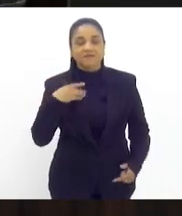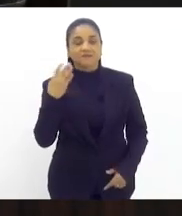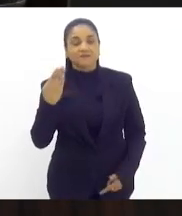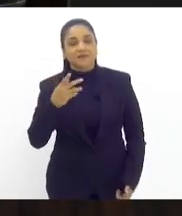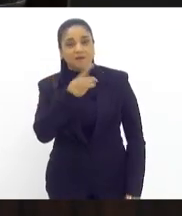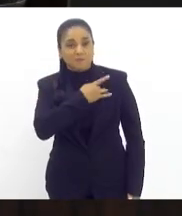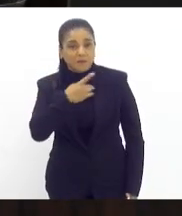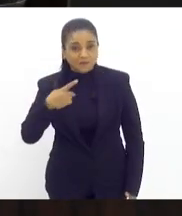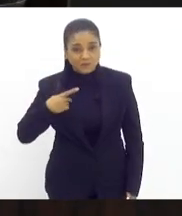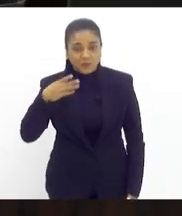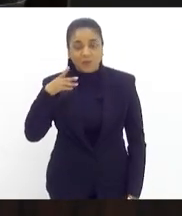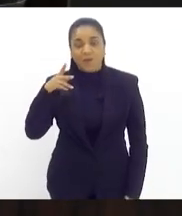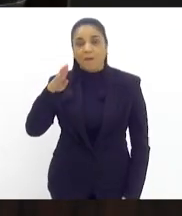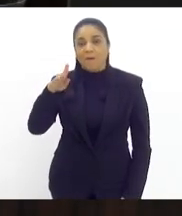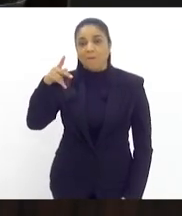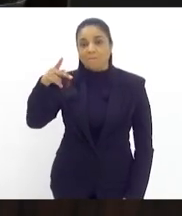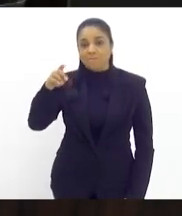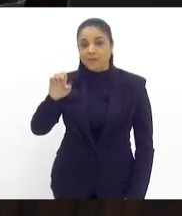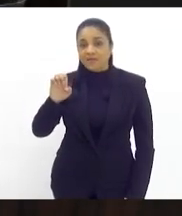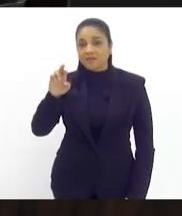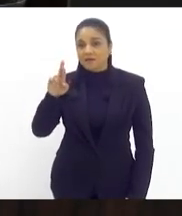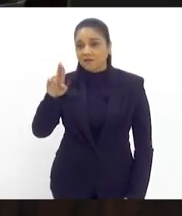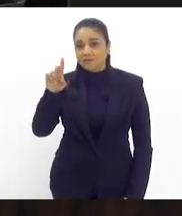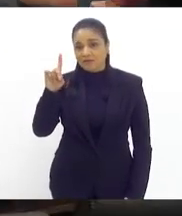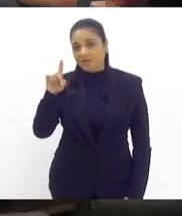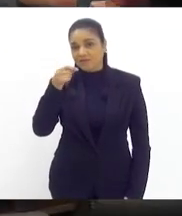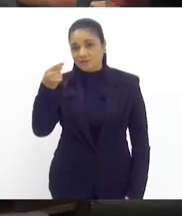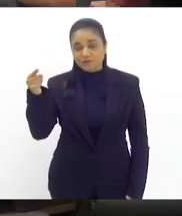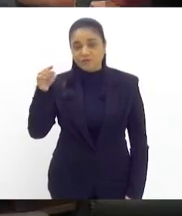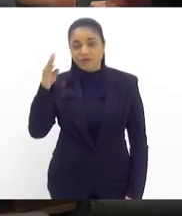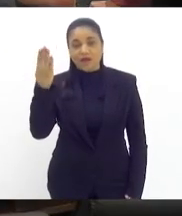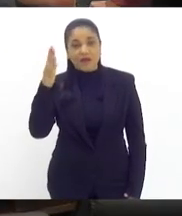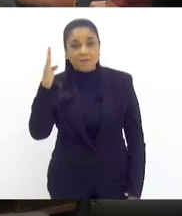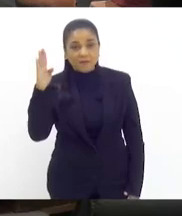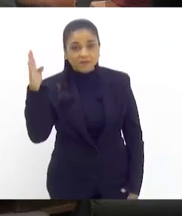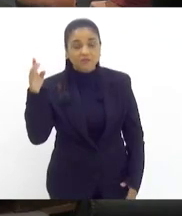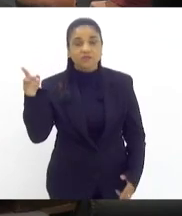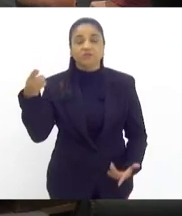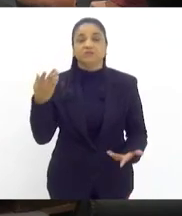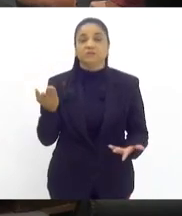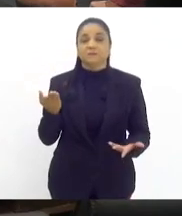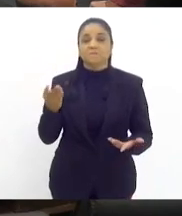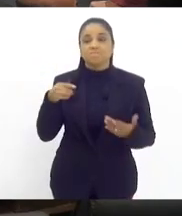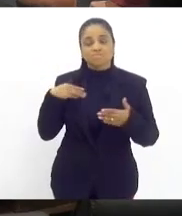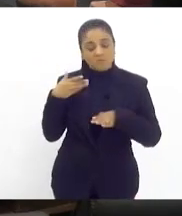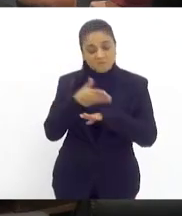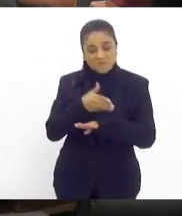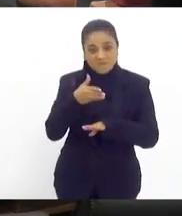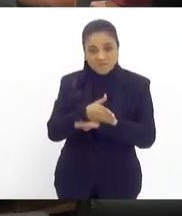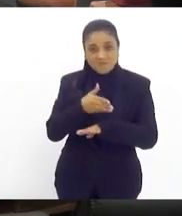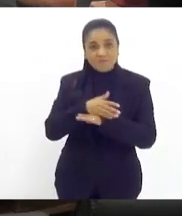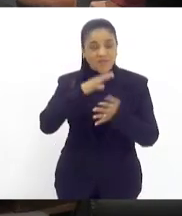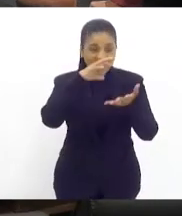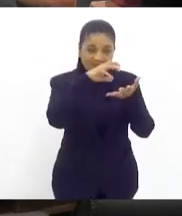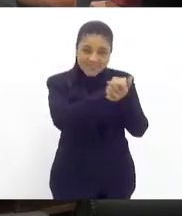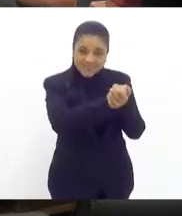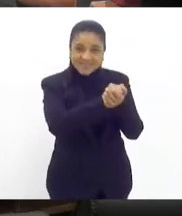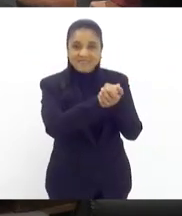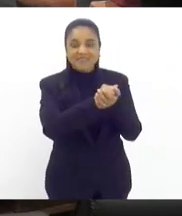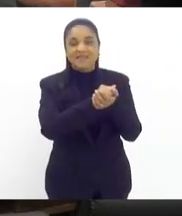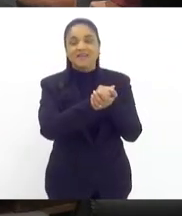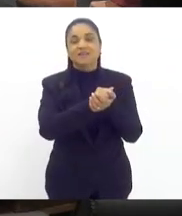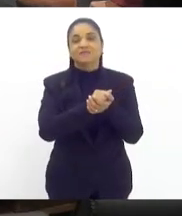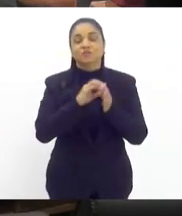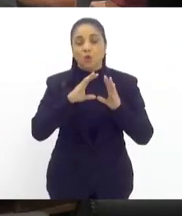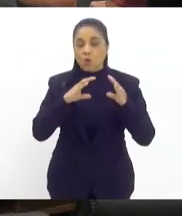recebem não rejeita com certeza presidente era apenas para registrar a presença do pastor Pedrão pastor da